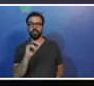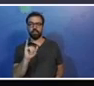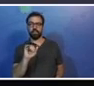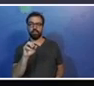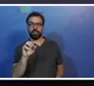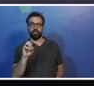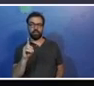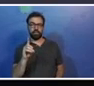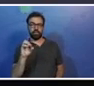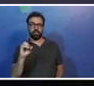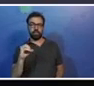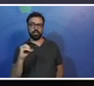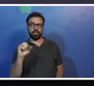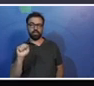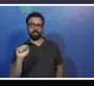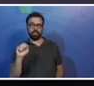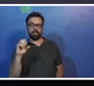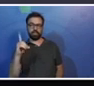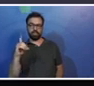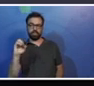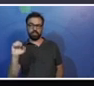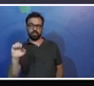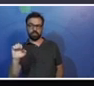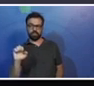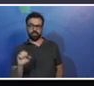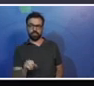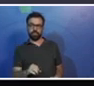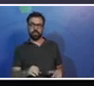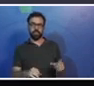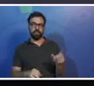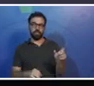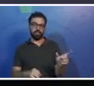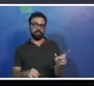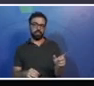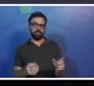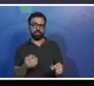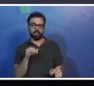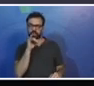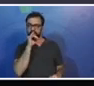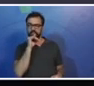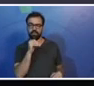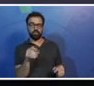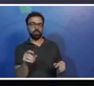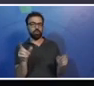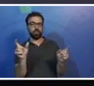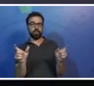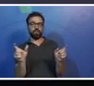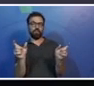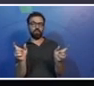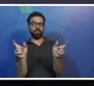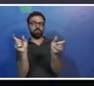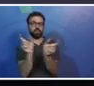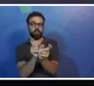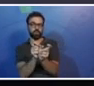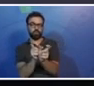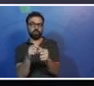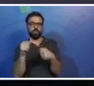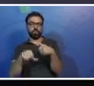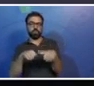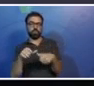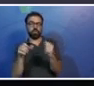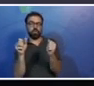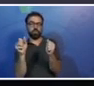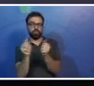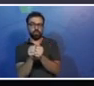agente, juntos. Amarela, amarela, cor. Como se viu no